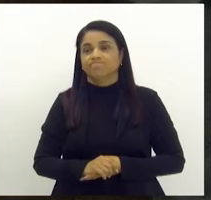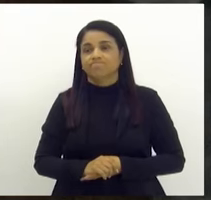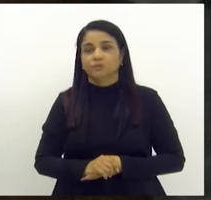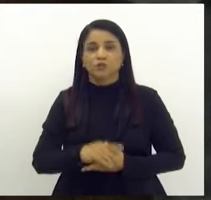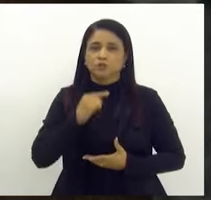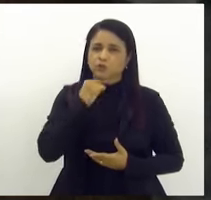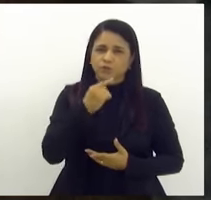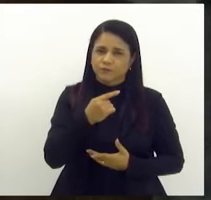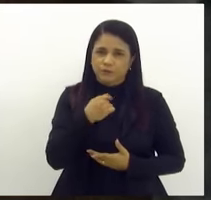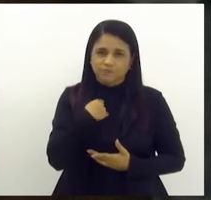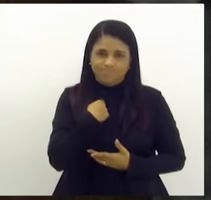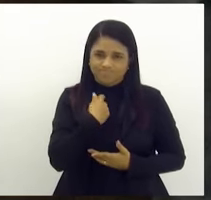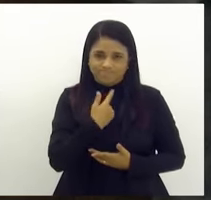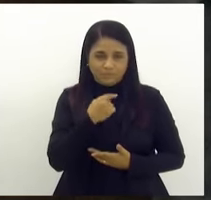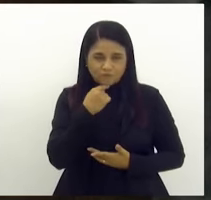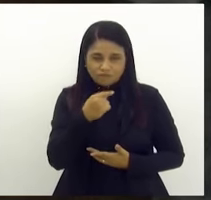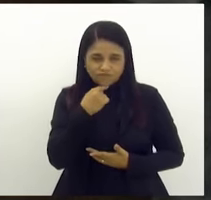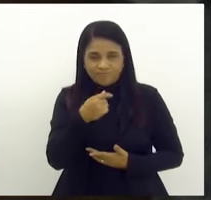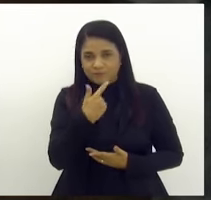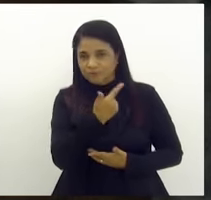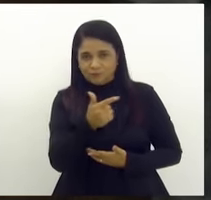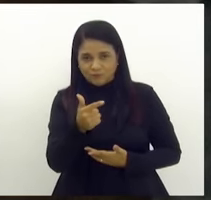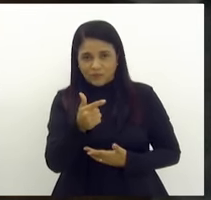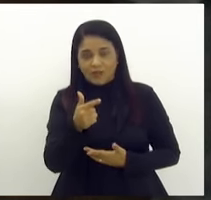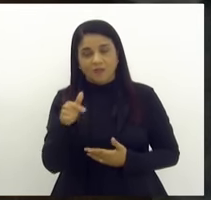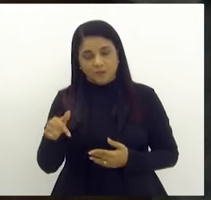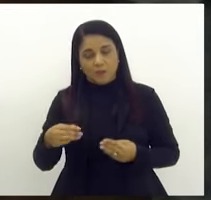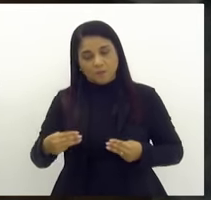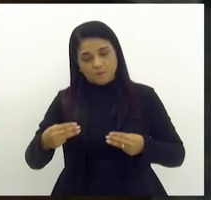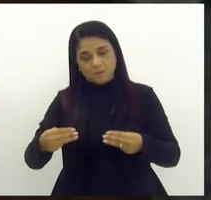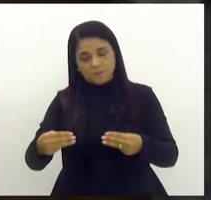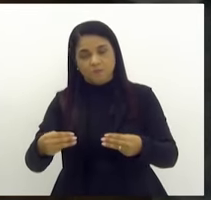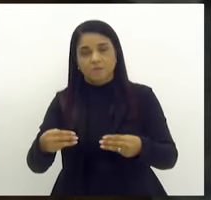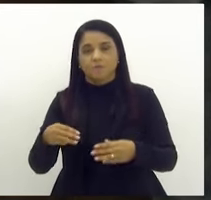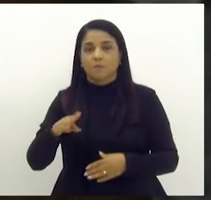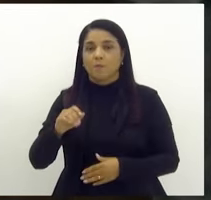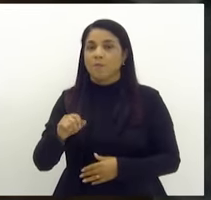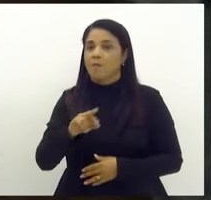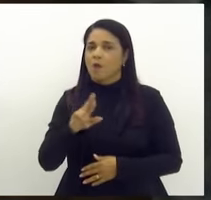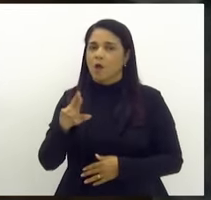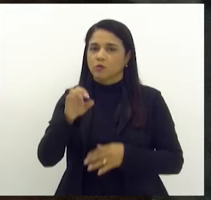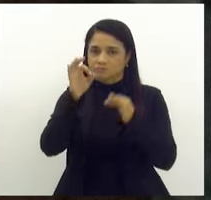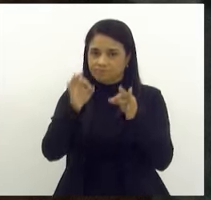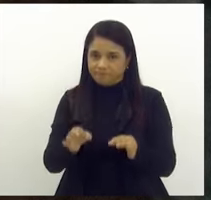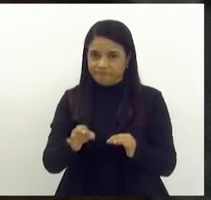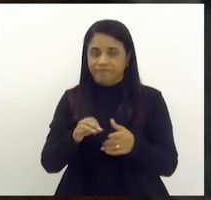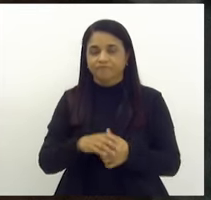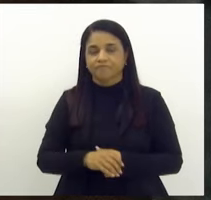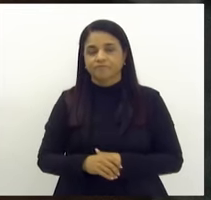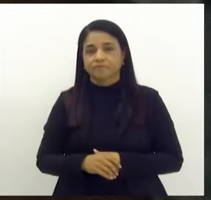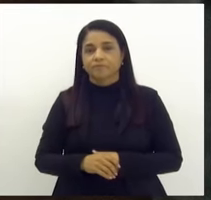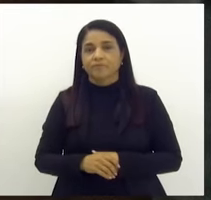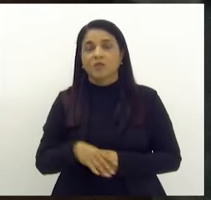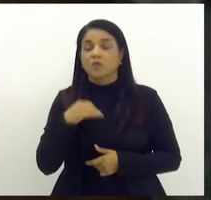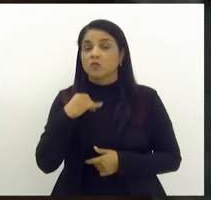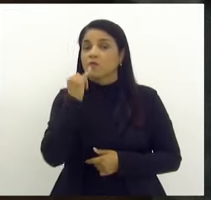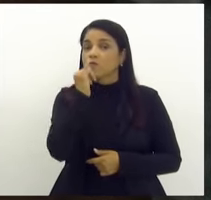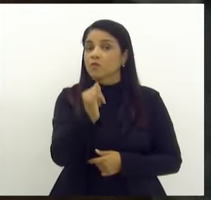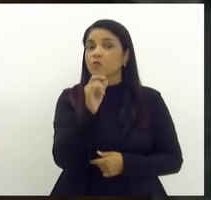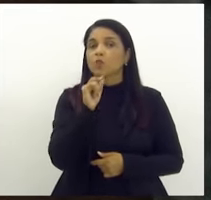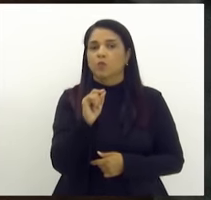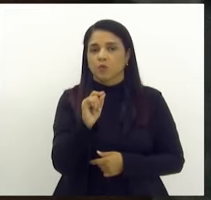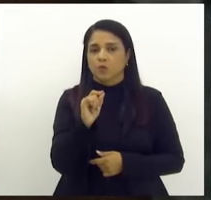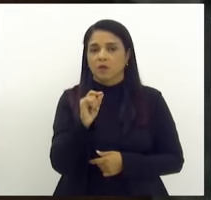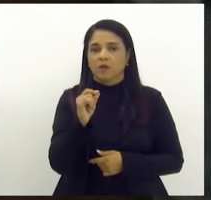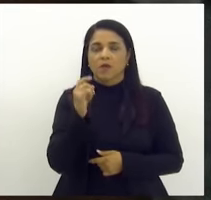tenho dúvida que a comparam o ministro Barroso Não tô dizendo isso porque o nosso